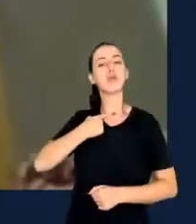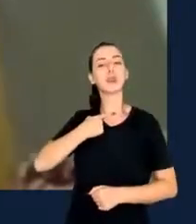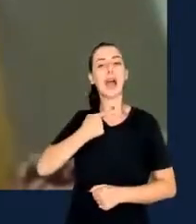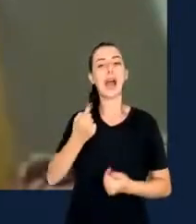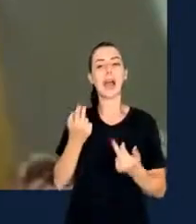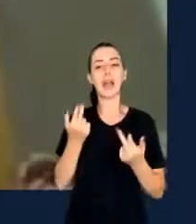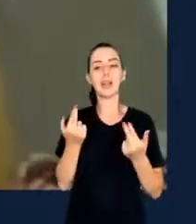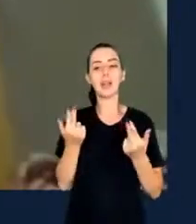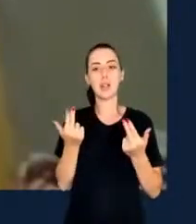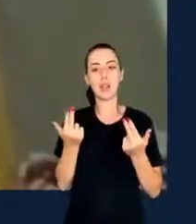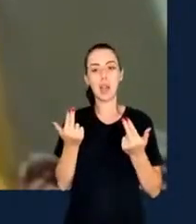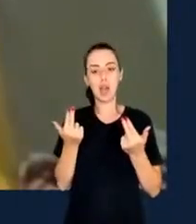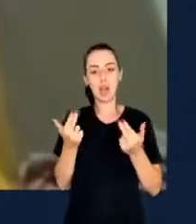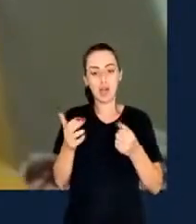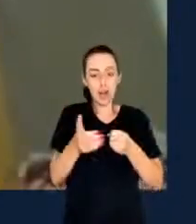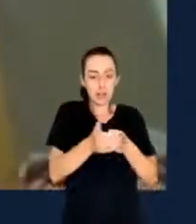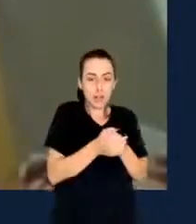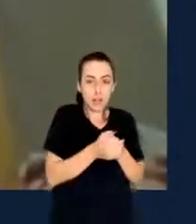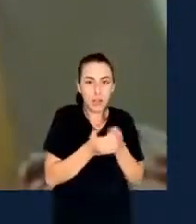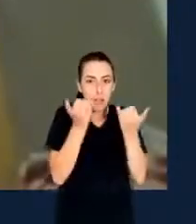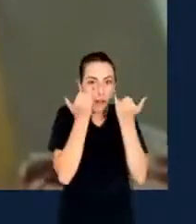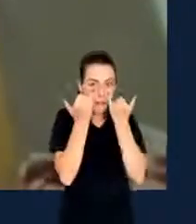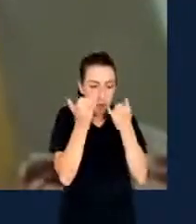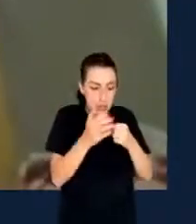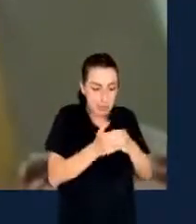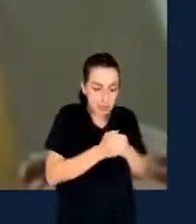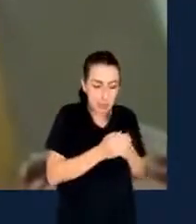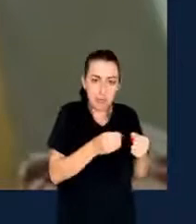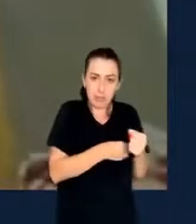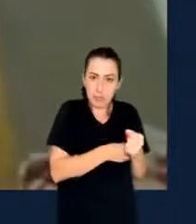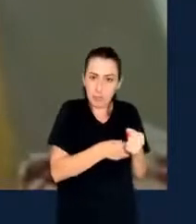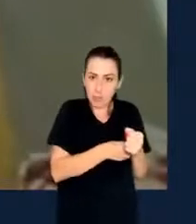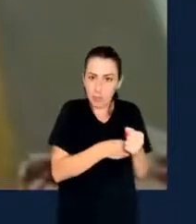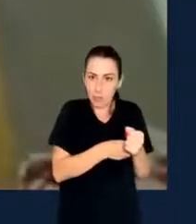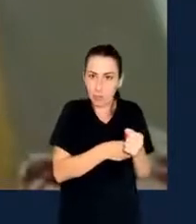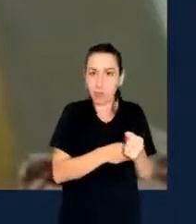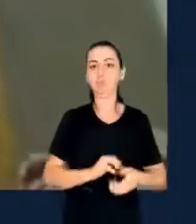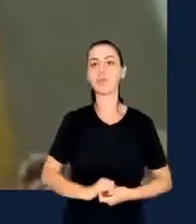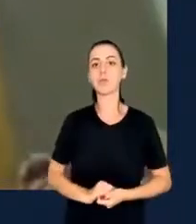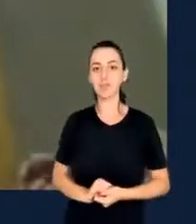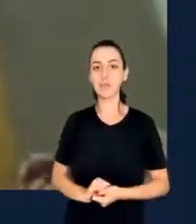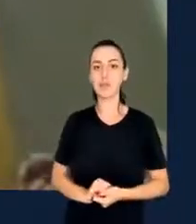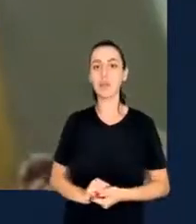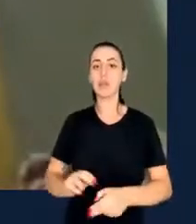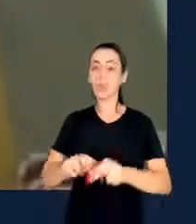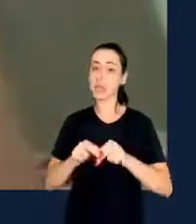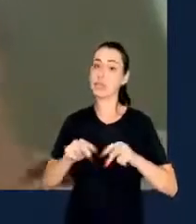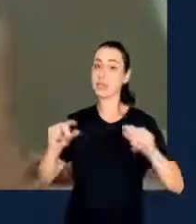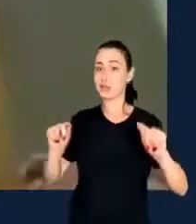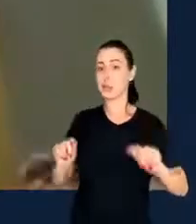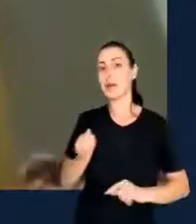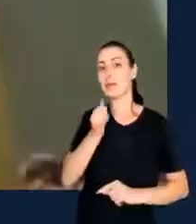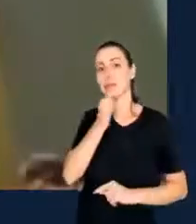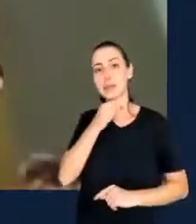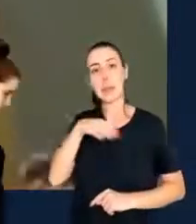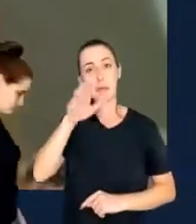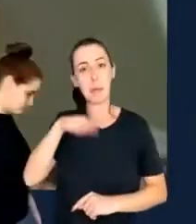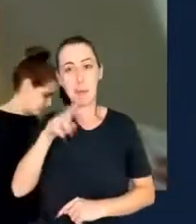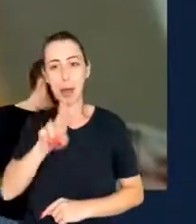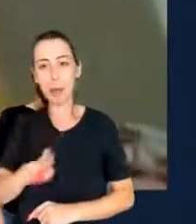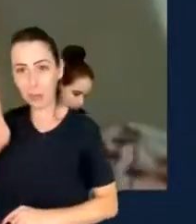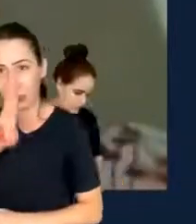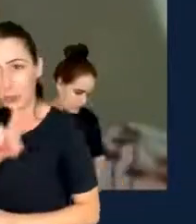acho que e pensando em Panamá papers pode dar margem para mau uso ou para argumentos